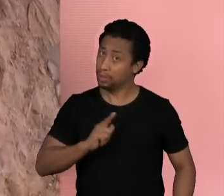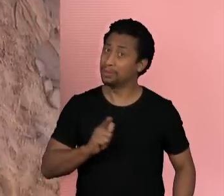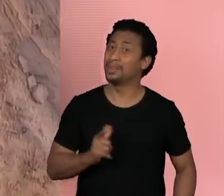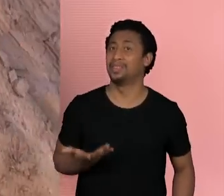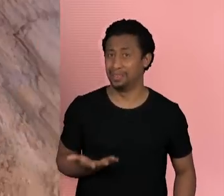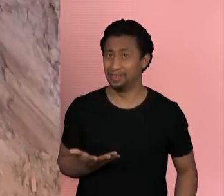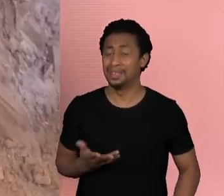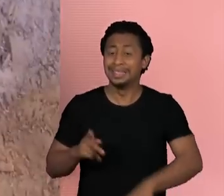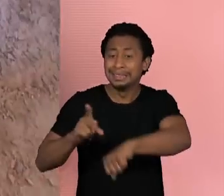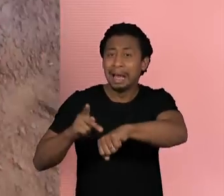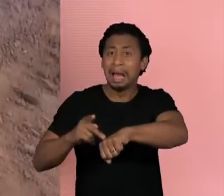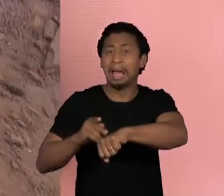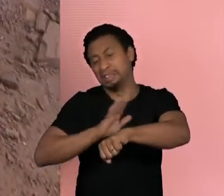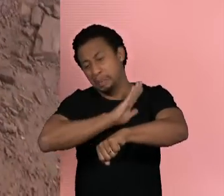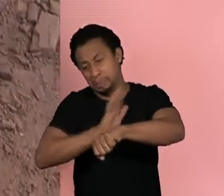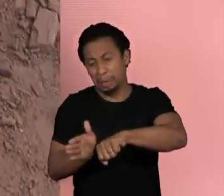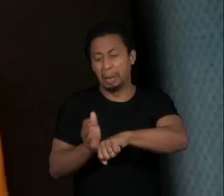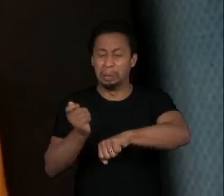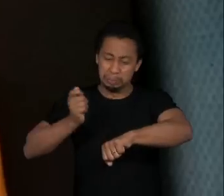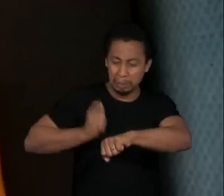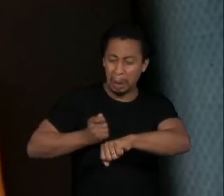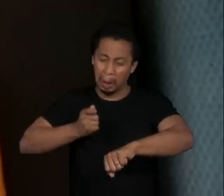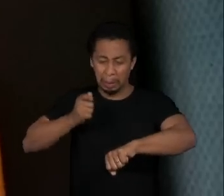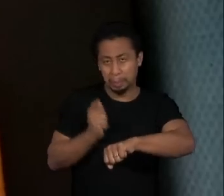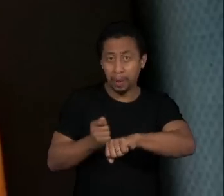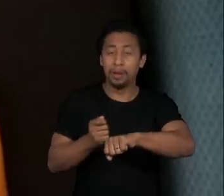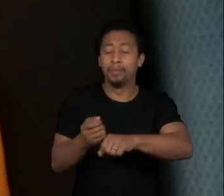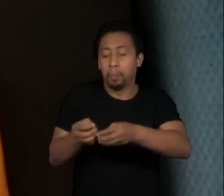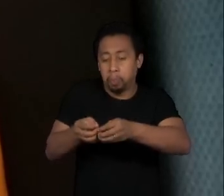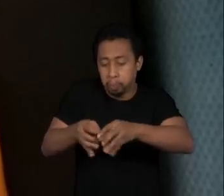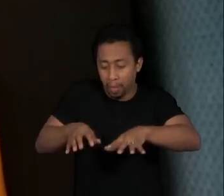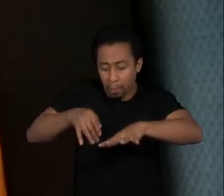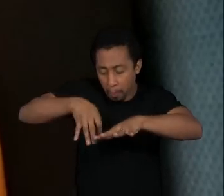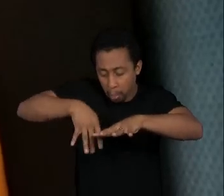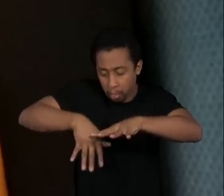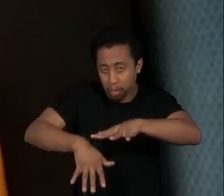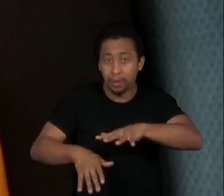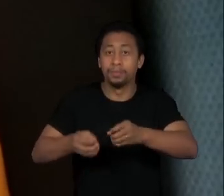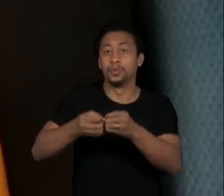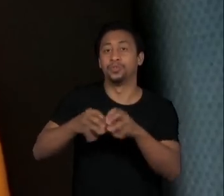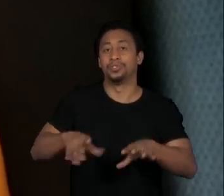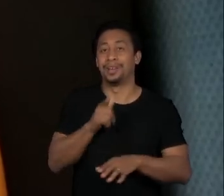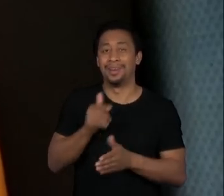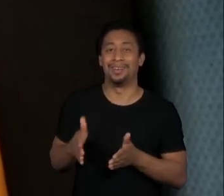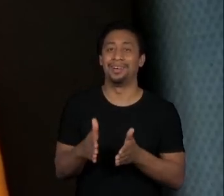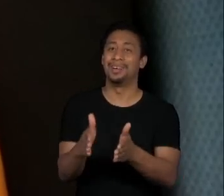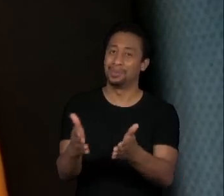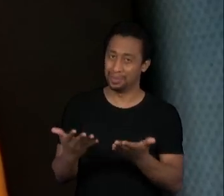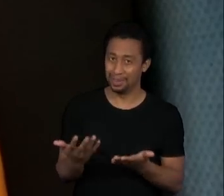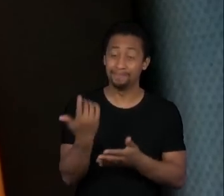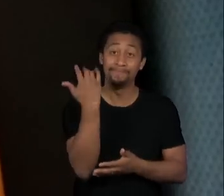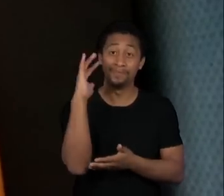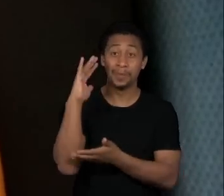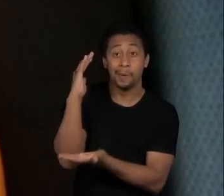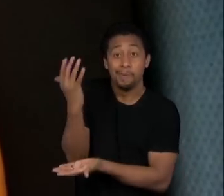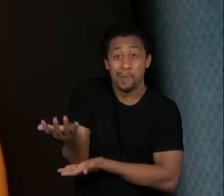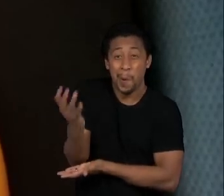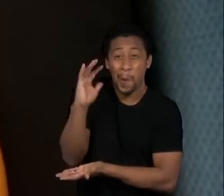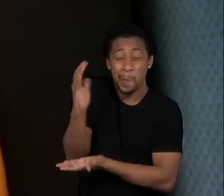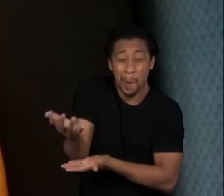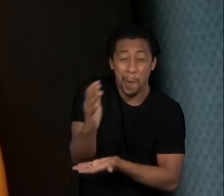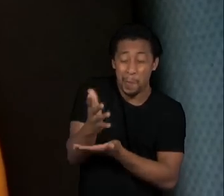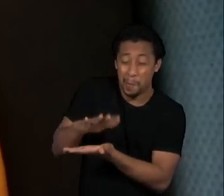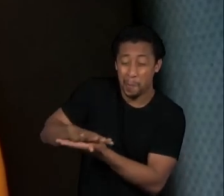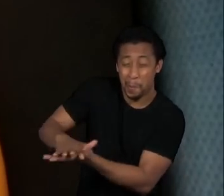o próprio aquífero. Então, além de retirar as áreas verdes que hoje nos prestam um